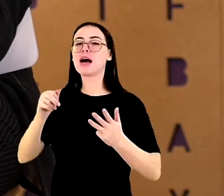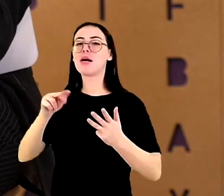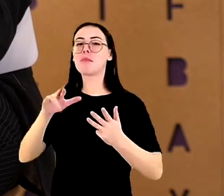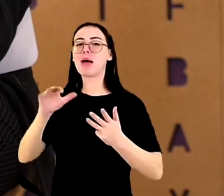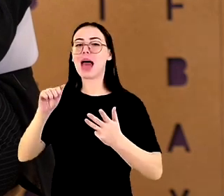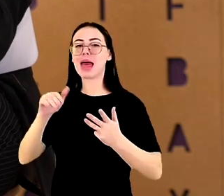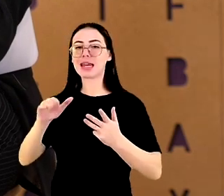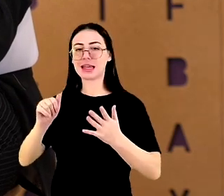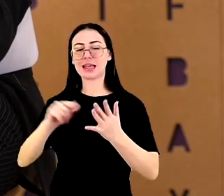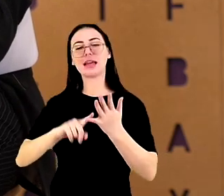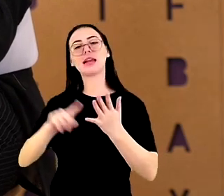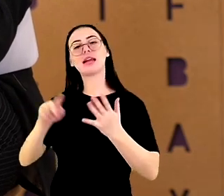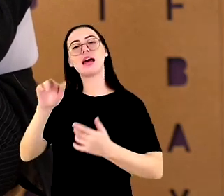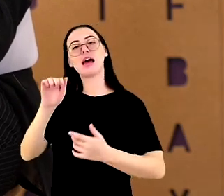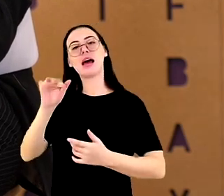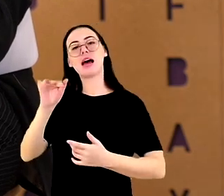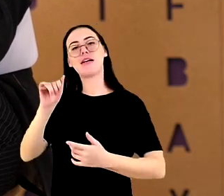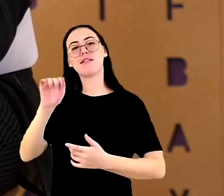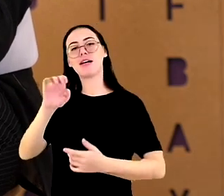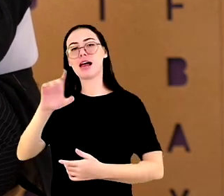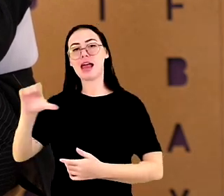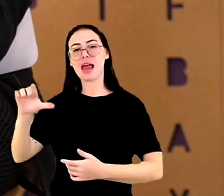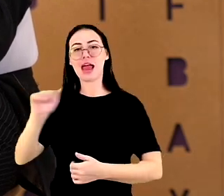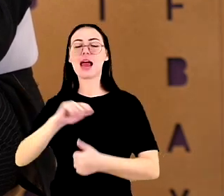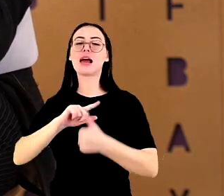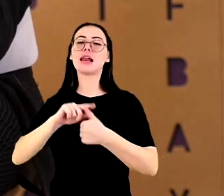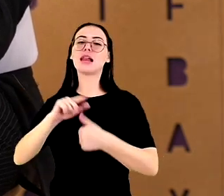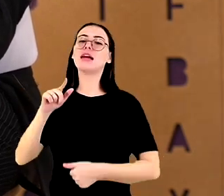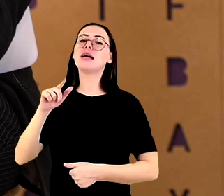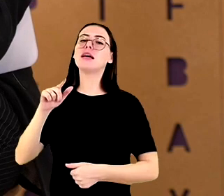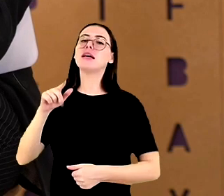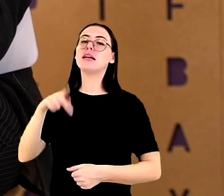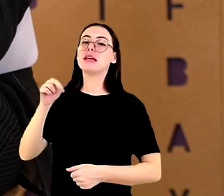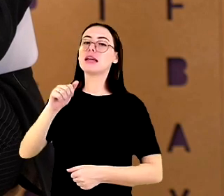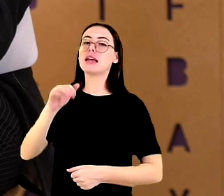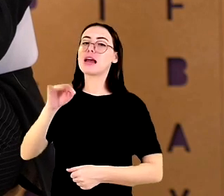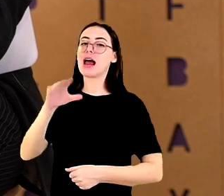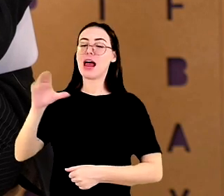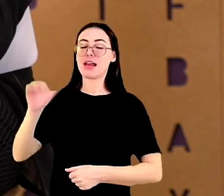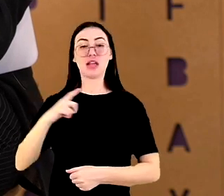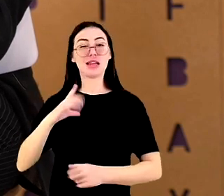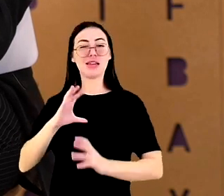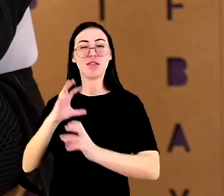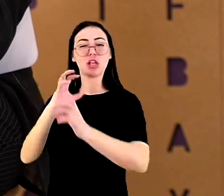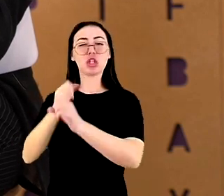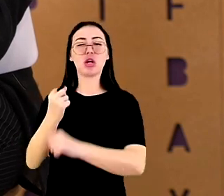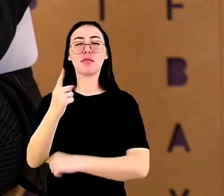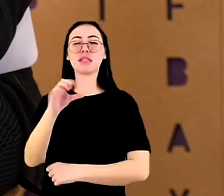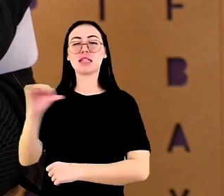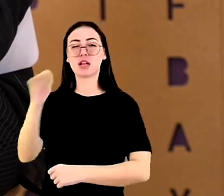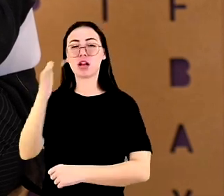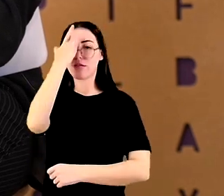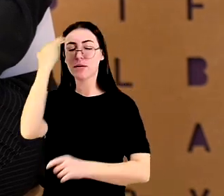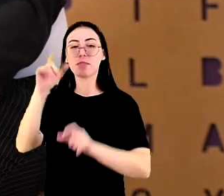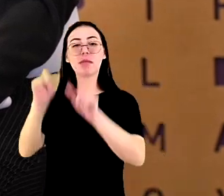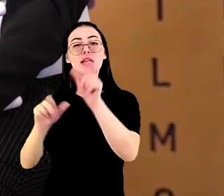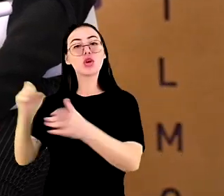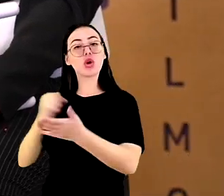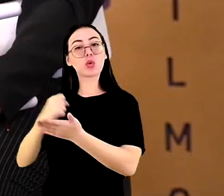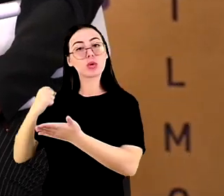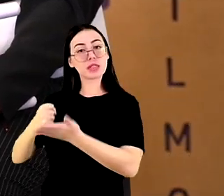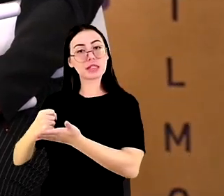De 19 contratados, 17 permanecem, é mais de 90% de permanência em 2 anos. Alguns já foram,